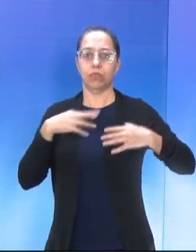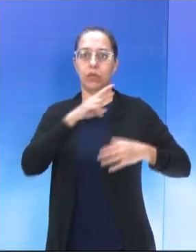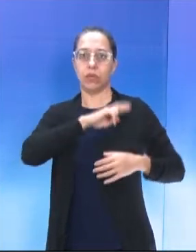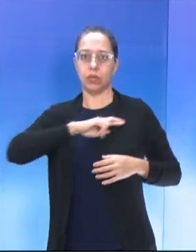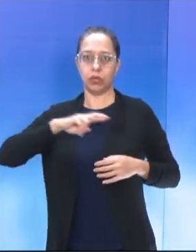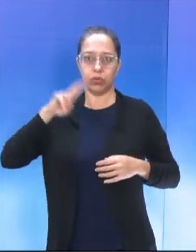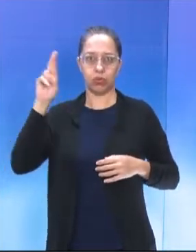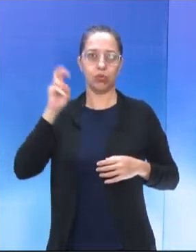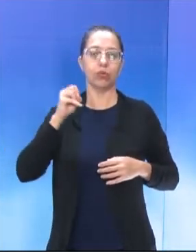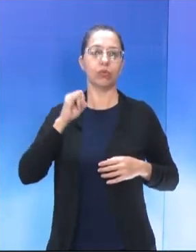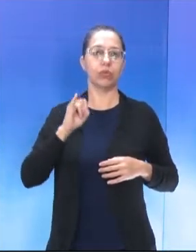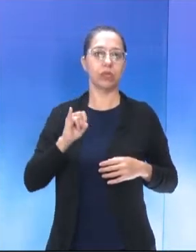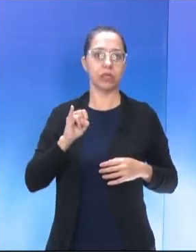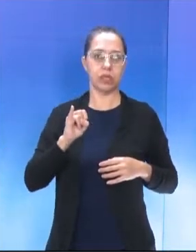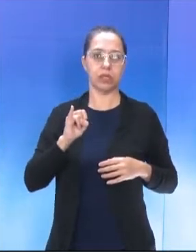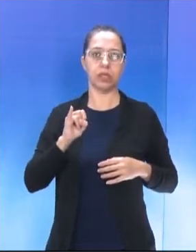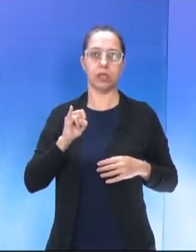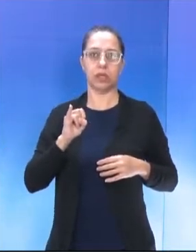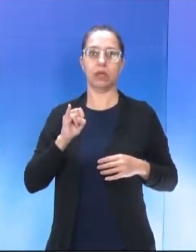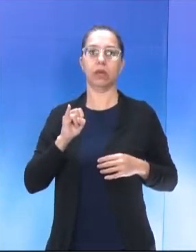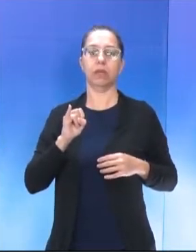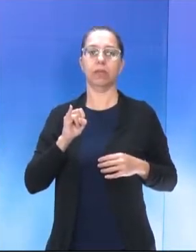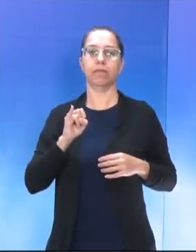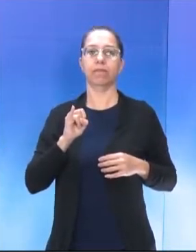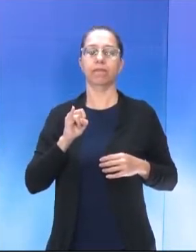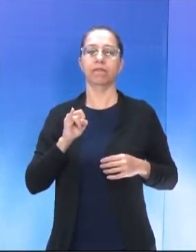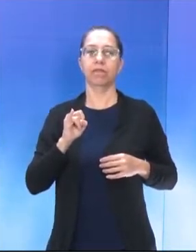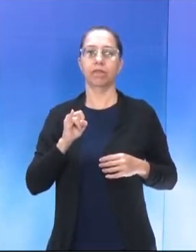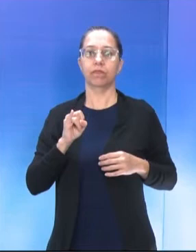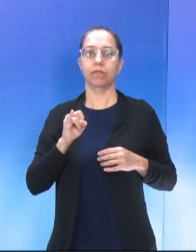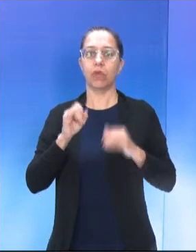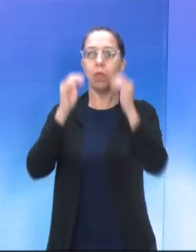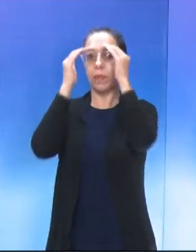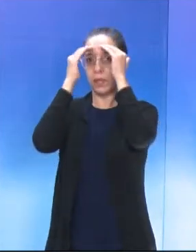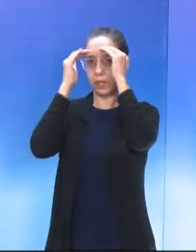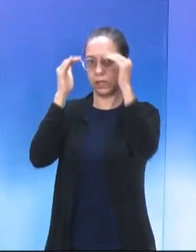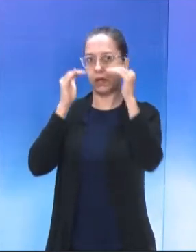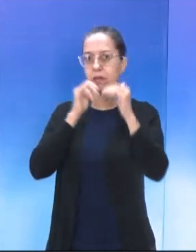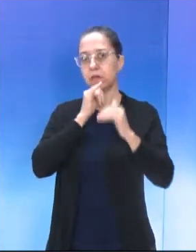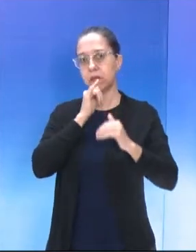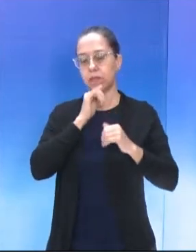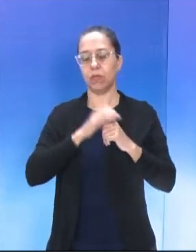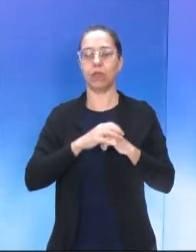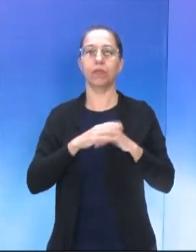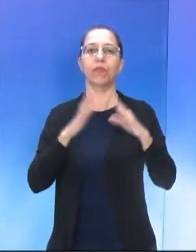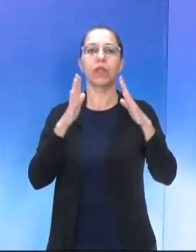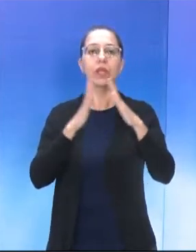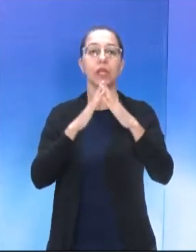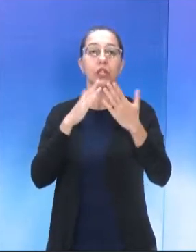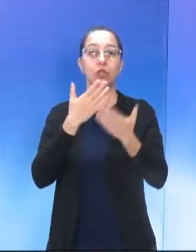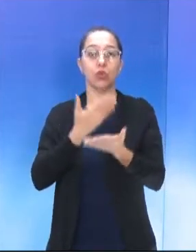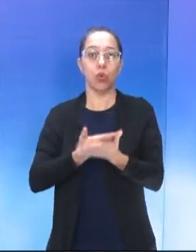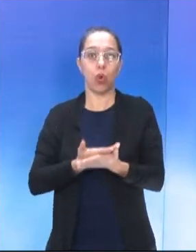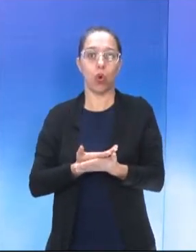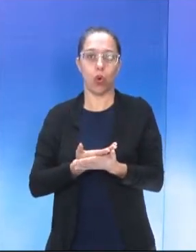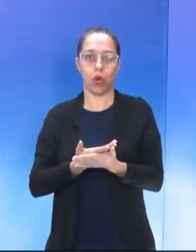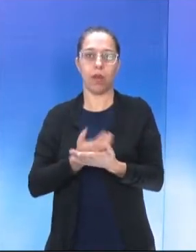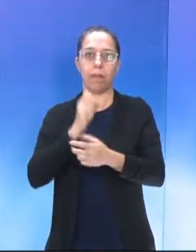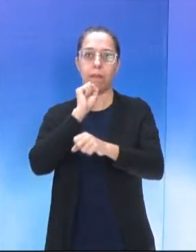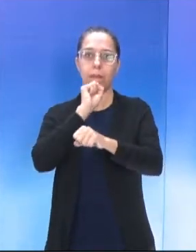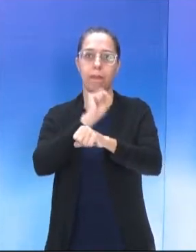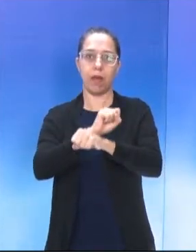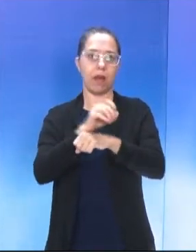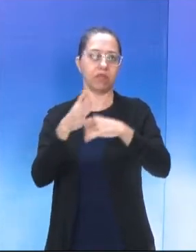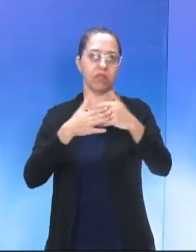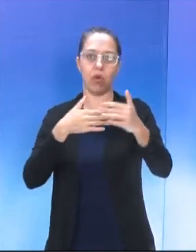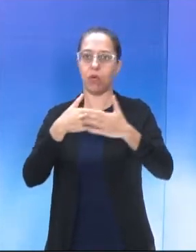se a gente for pela letra fria da lei, uma escola, por exemplo, fechar no dia de um feriado religioso, seja